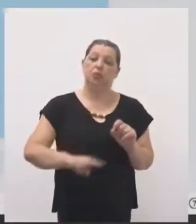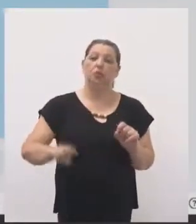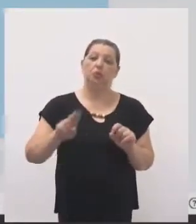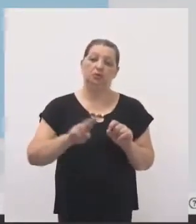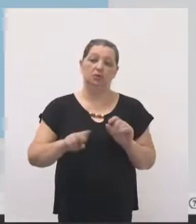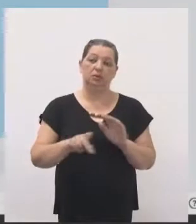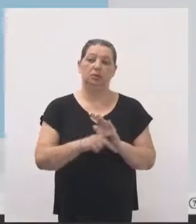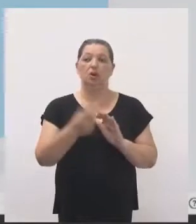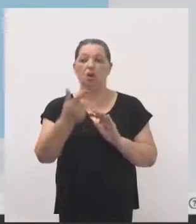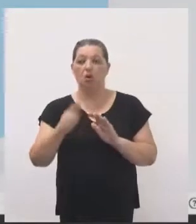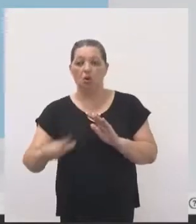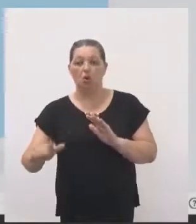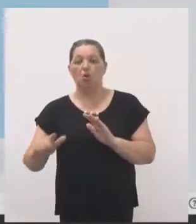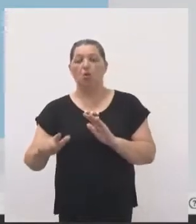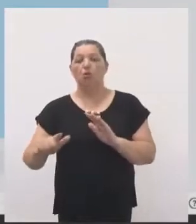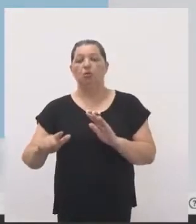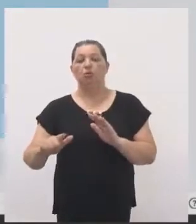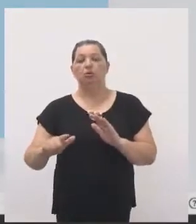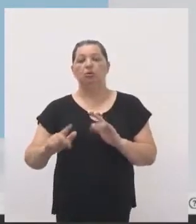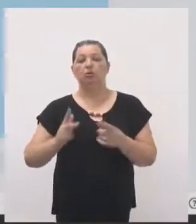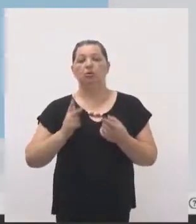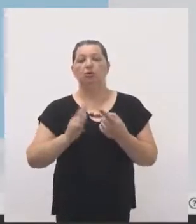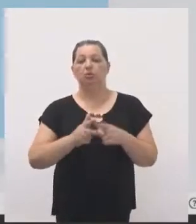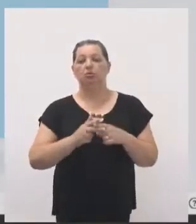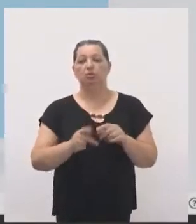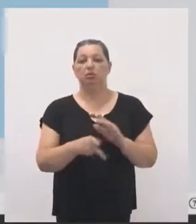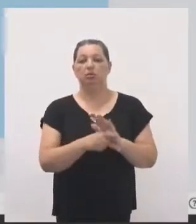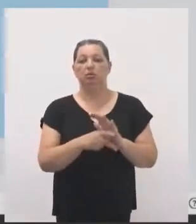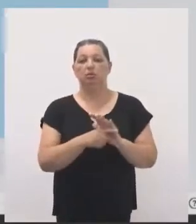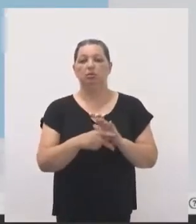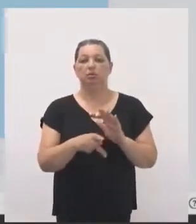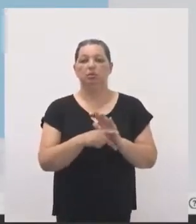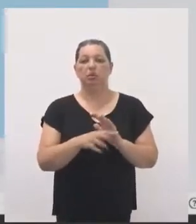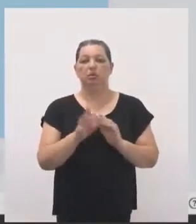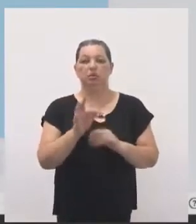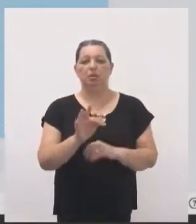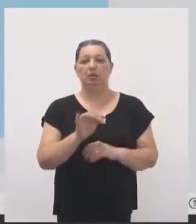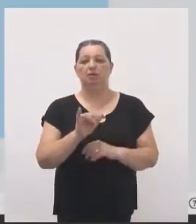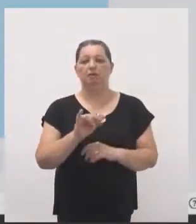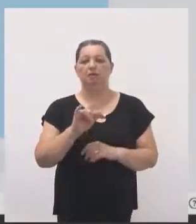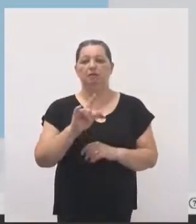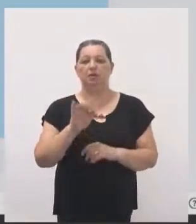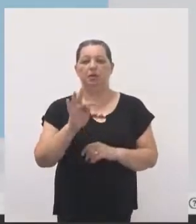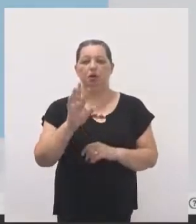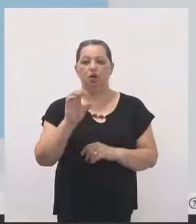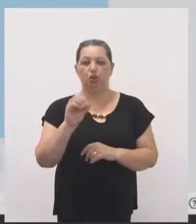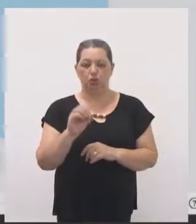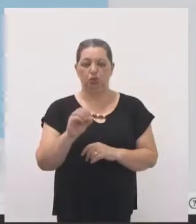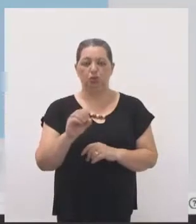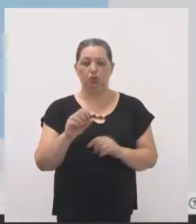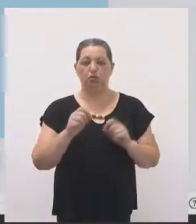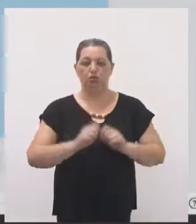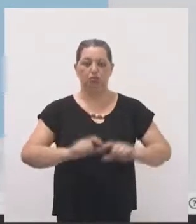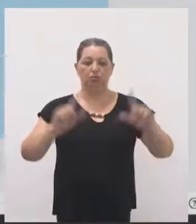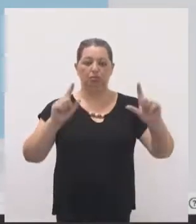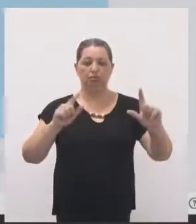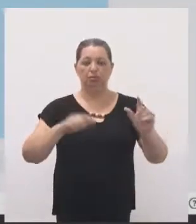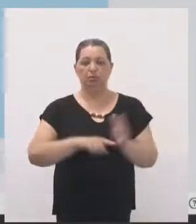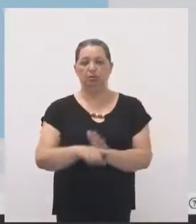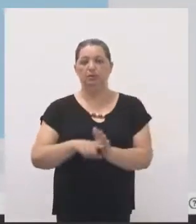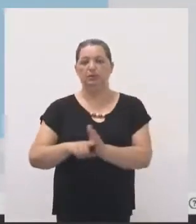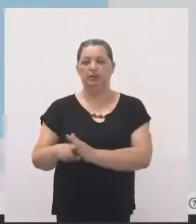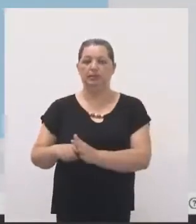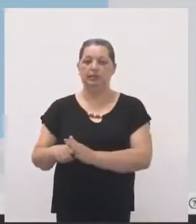essa outra funcionalidade do Canva que eu gosto muito, que é esse filtro que aparece logo na frente da caixa de busca. Eu